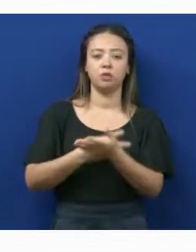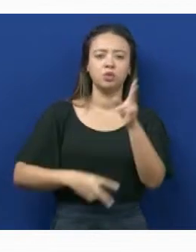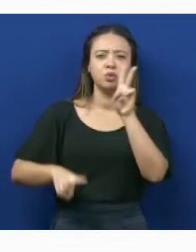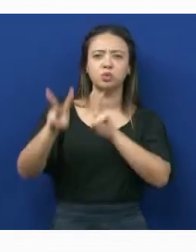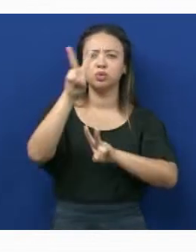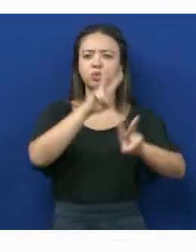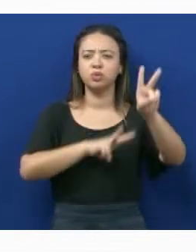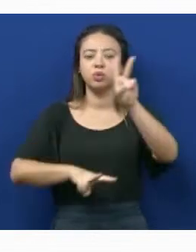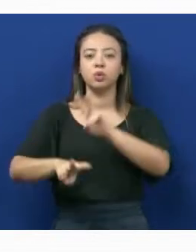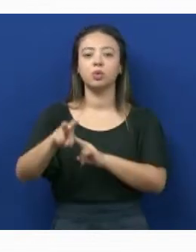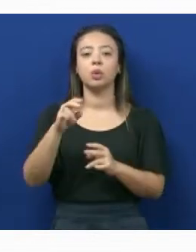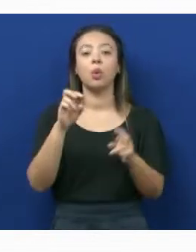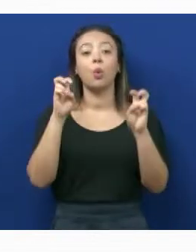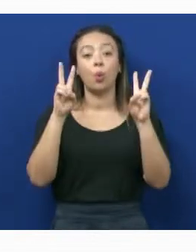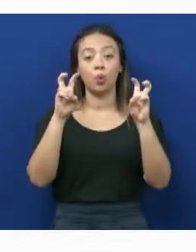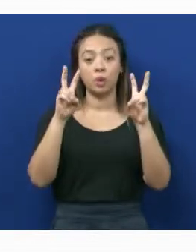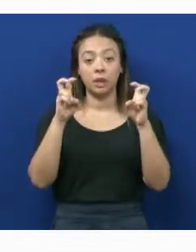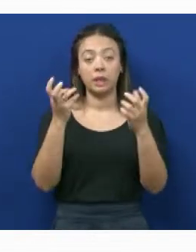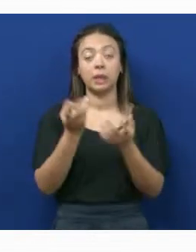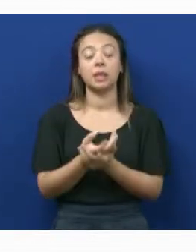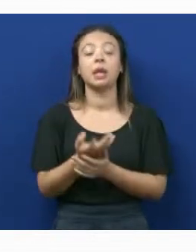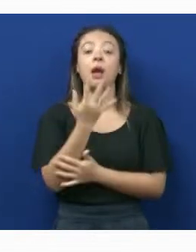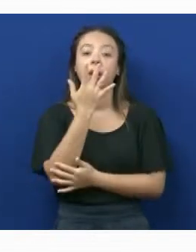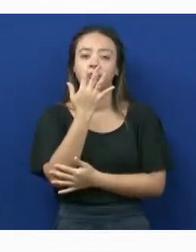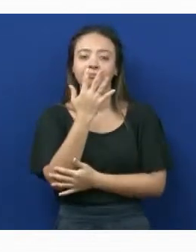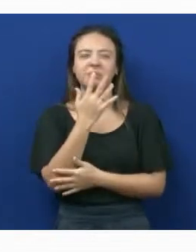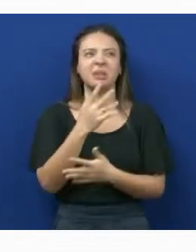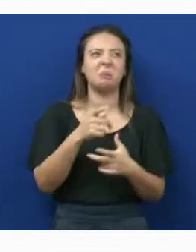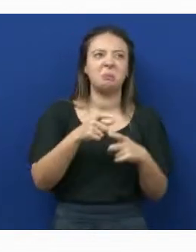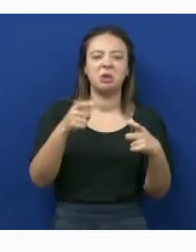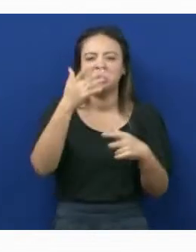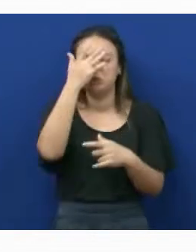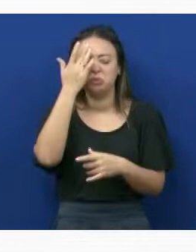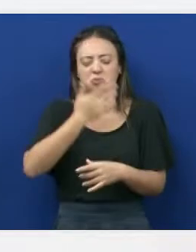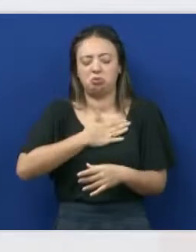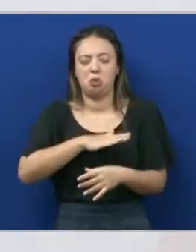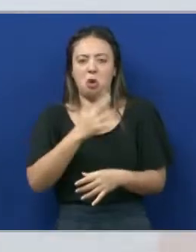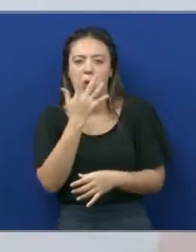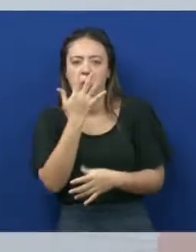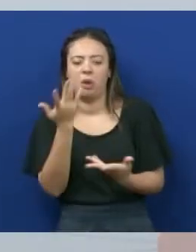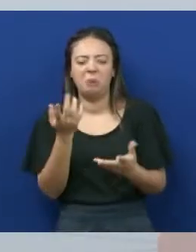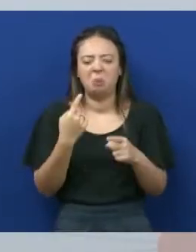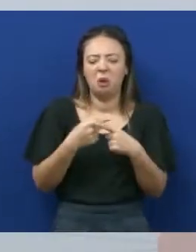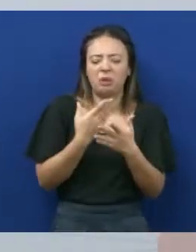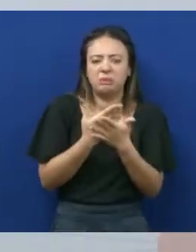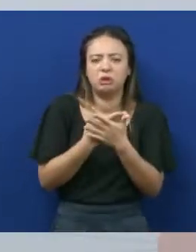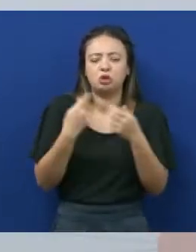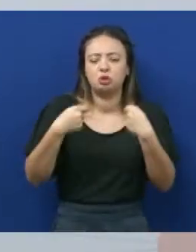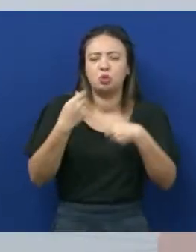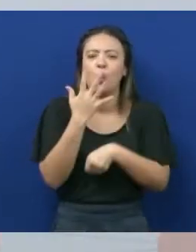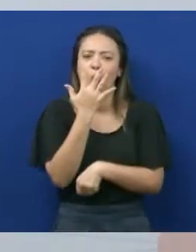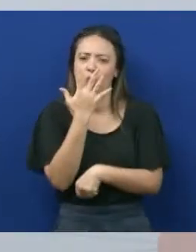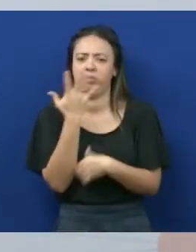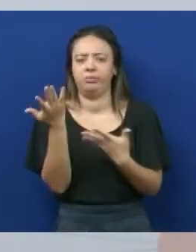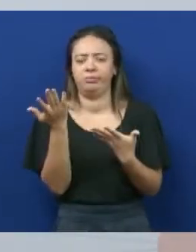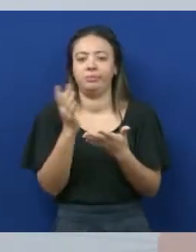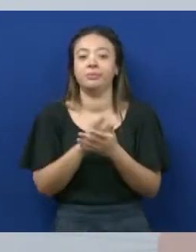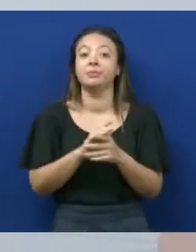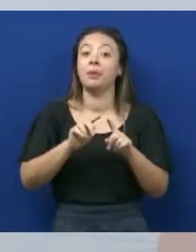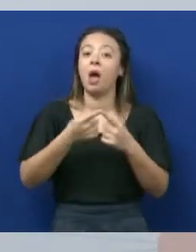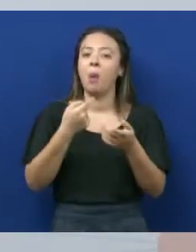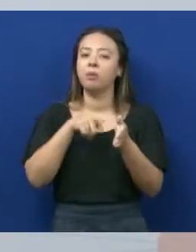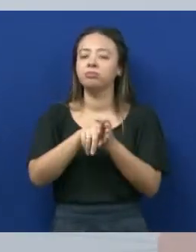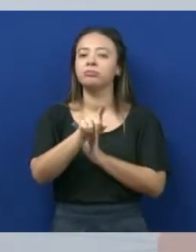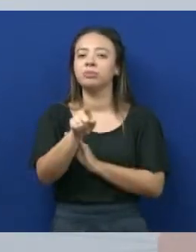da teoria das cores. Tem pessoas que não valorizam muito a cor e tal, mas por que estudar as cores? Agora, eu te pergunto, você